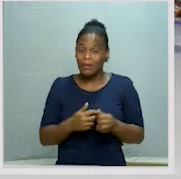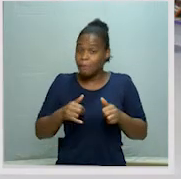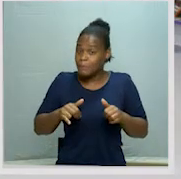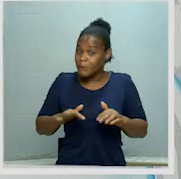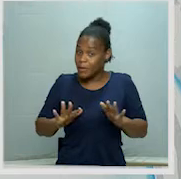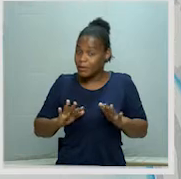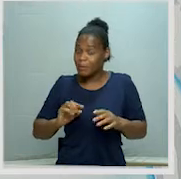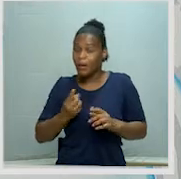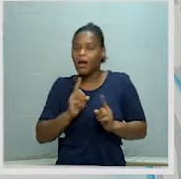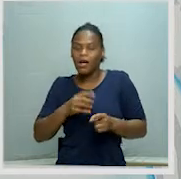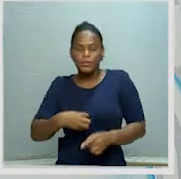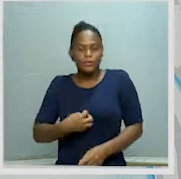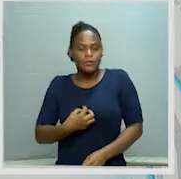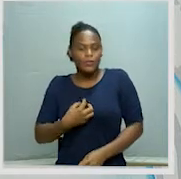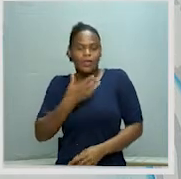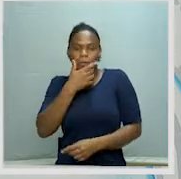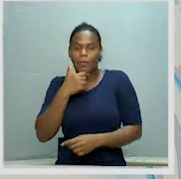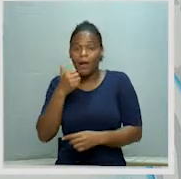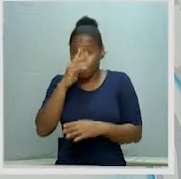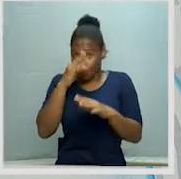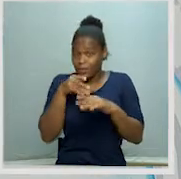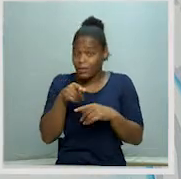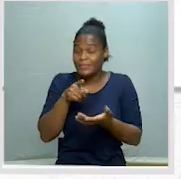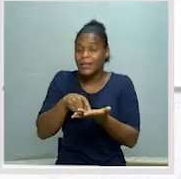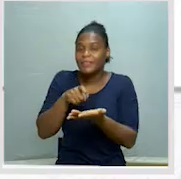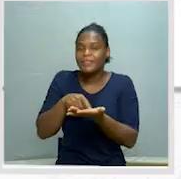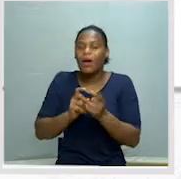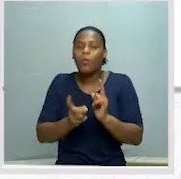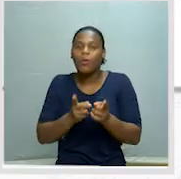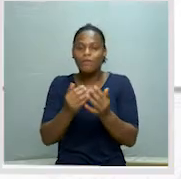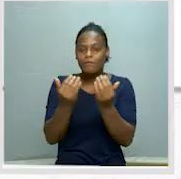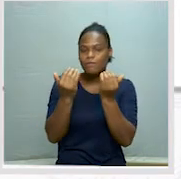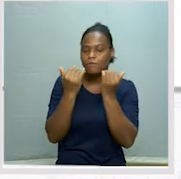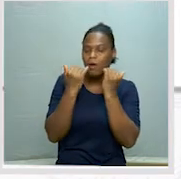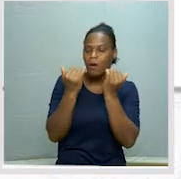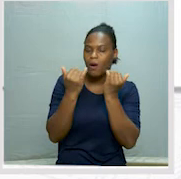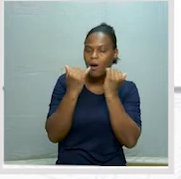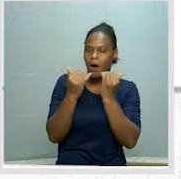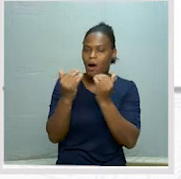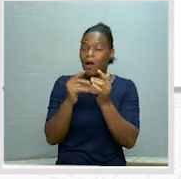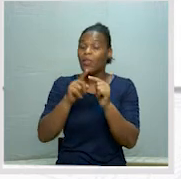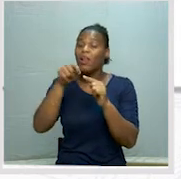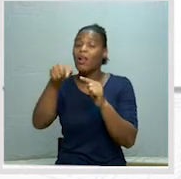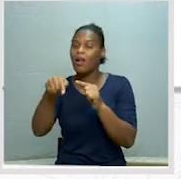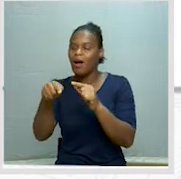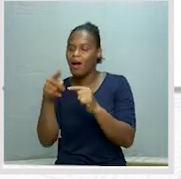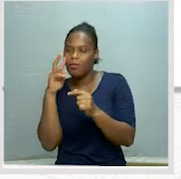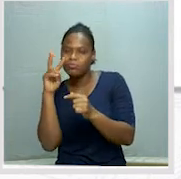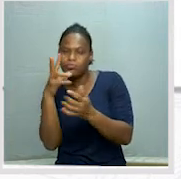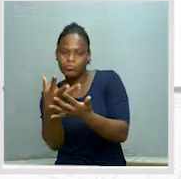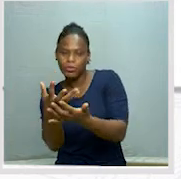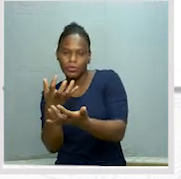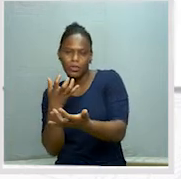Mas, para que o sentimento estético aconteça, é necessário que os dados provenientes do exterior sejam o quê?